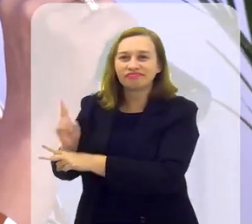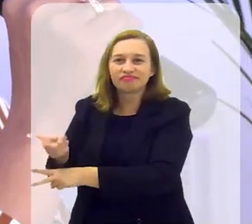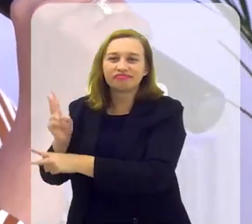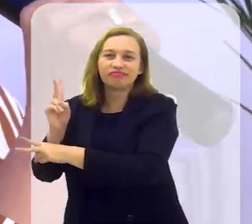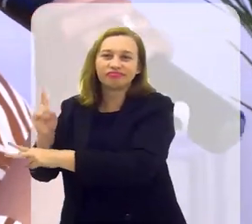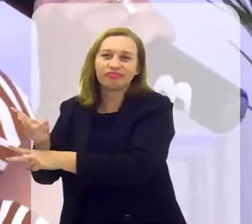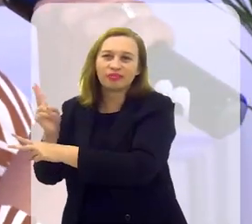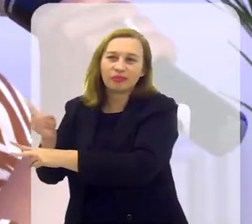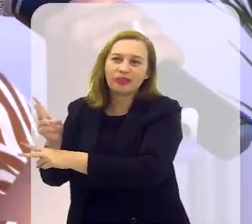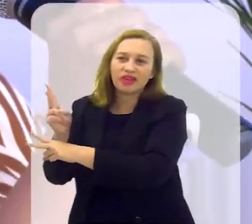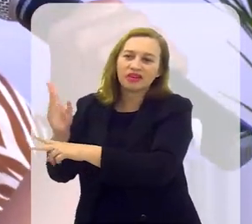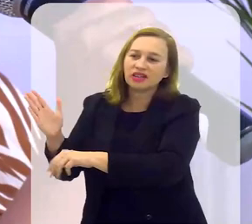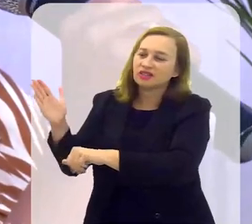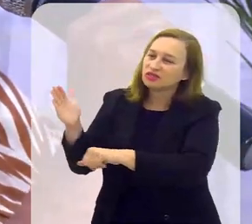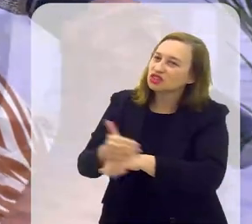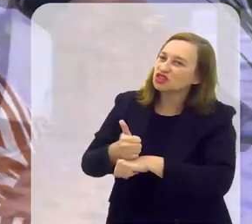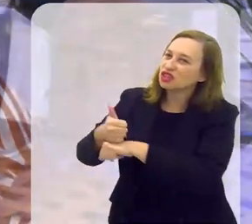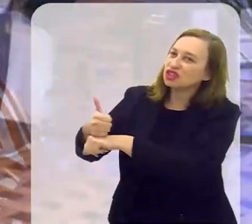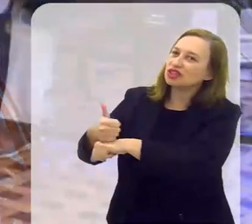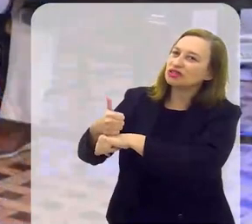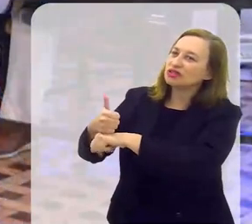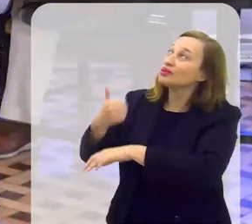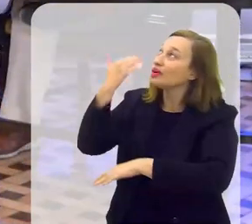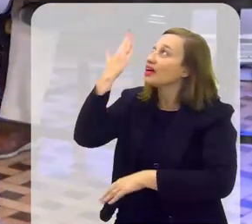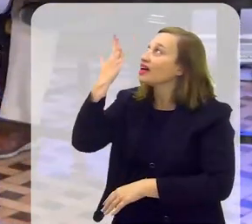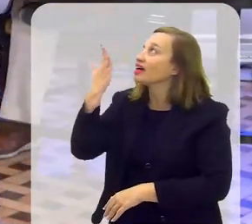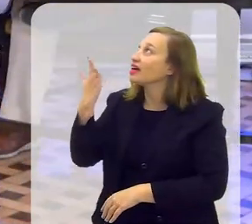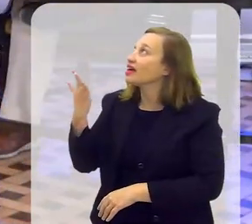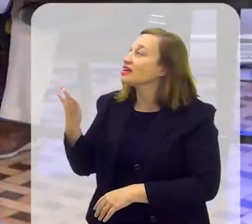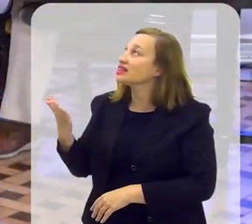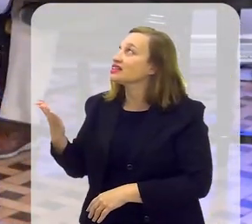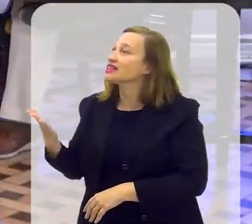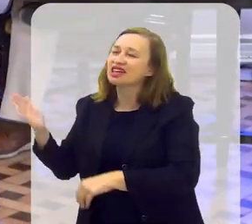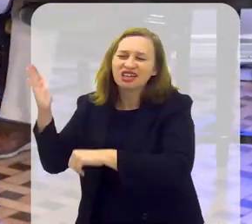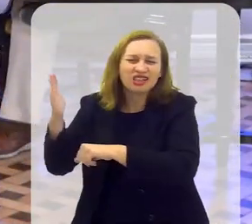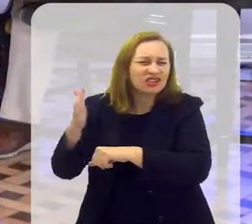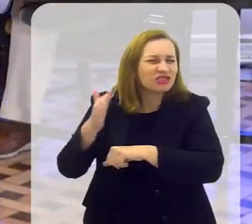és digno tu é